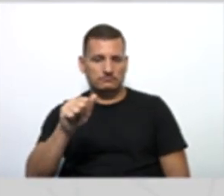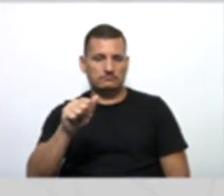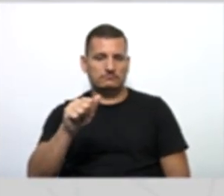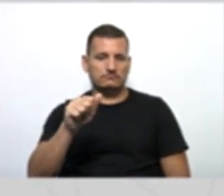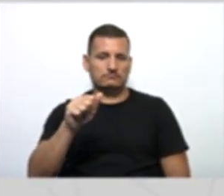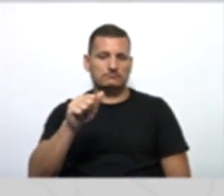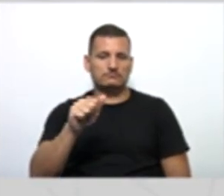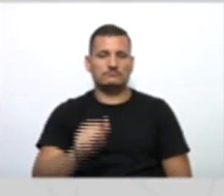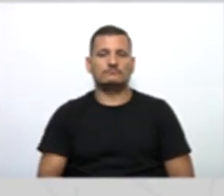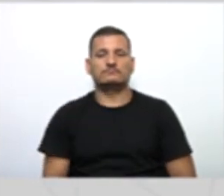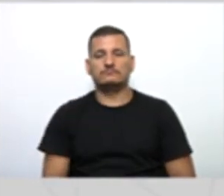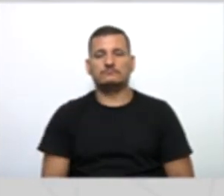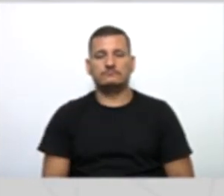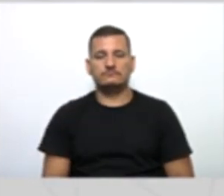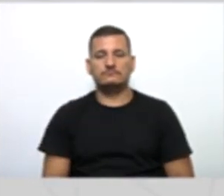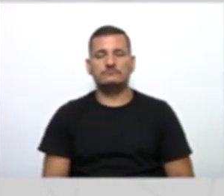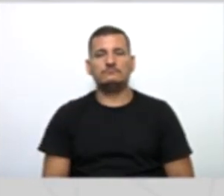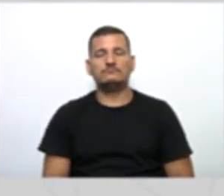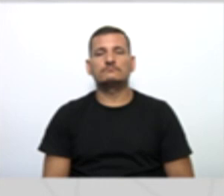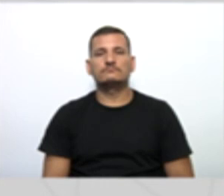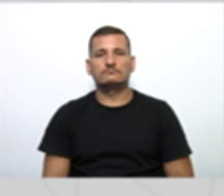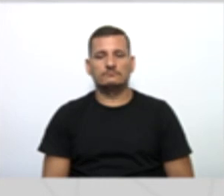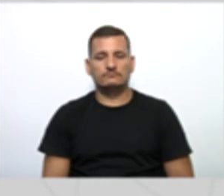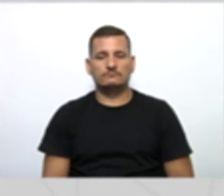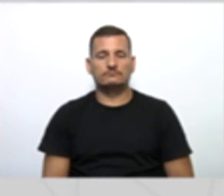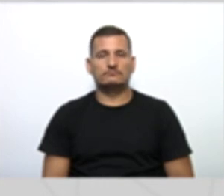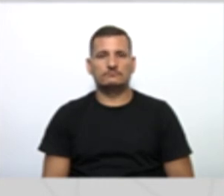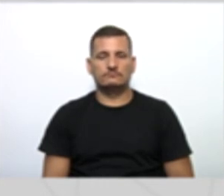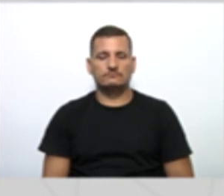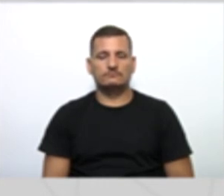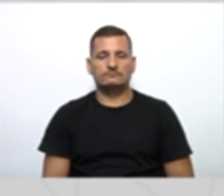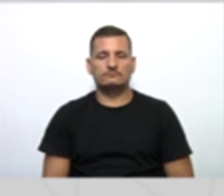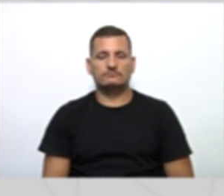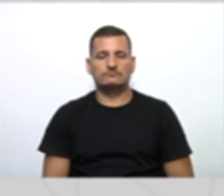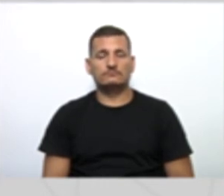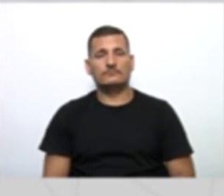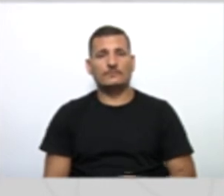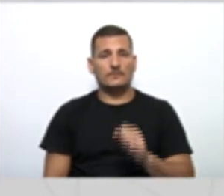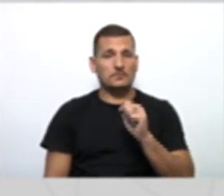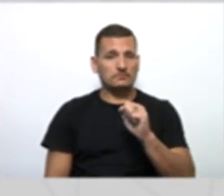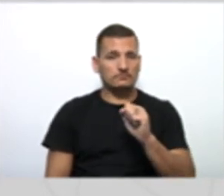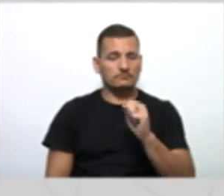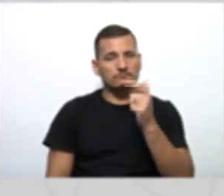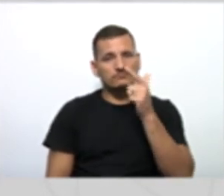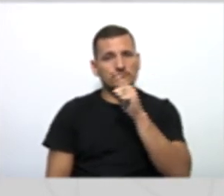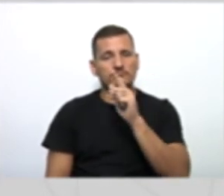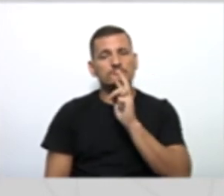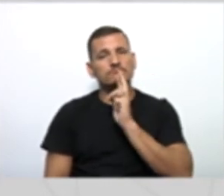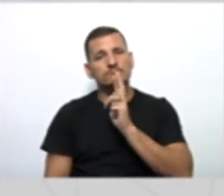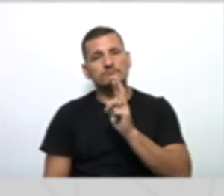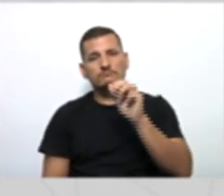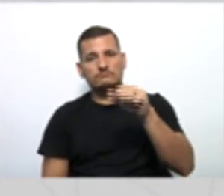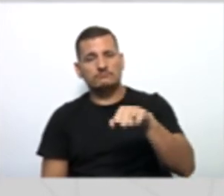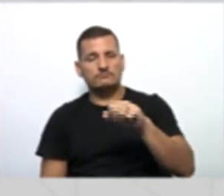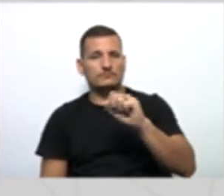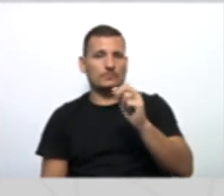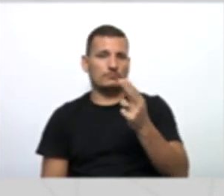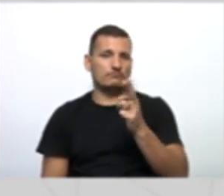ela pode ser negada. Pode ser que eu consiga uma resposta sim para a minha pesquisa e uma resposta